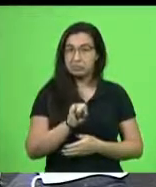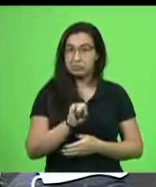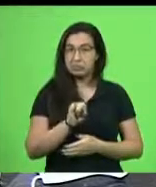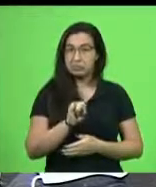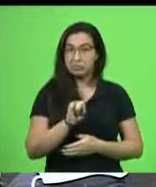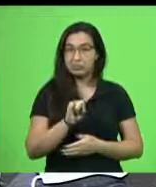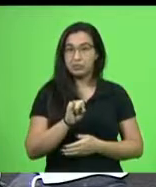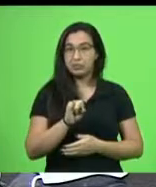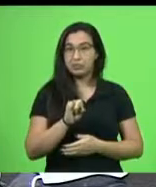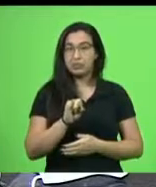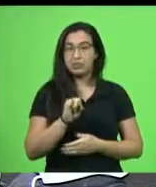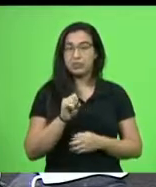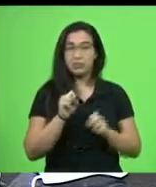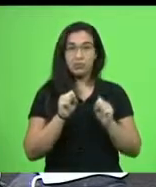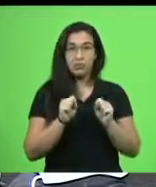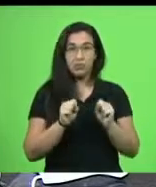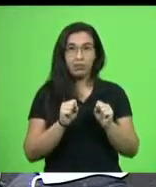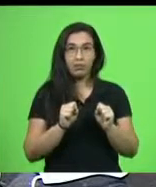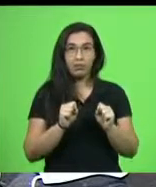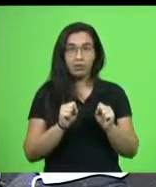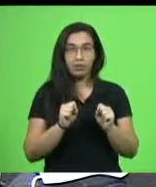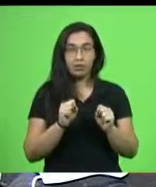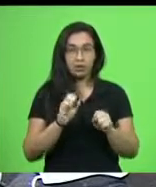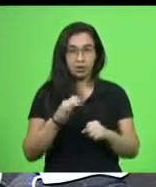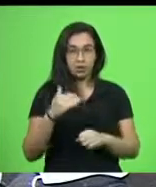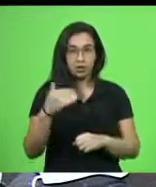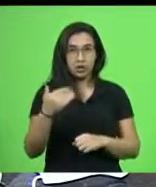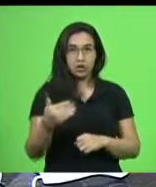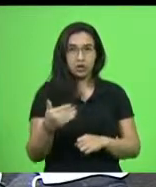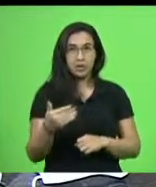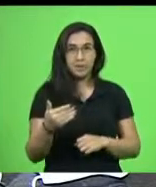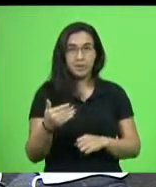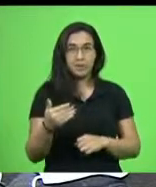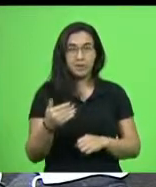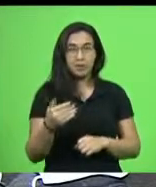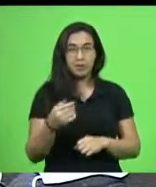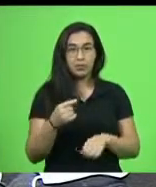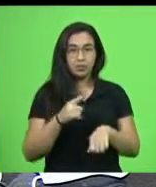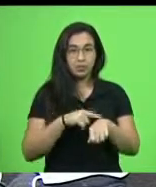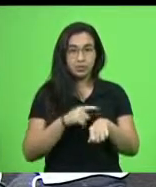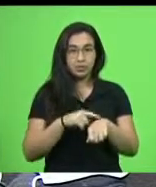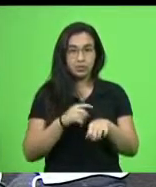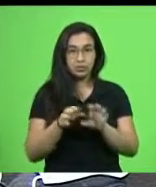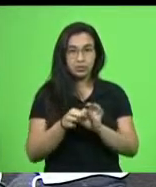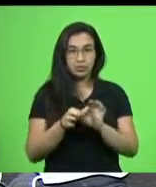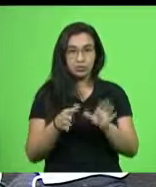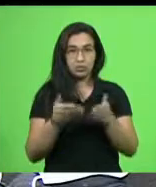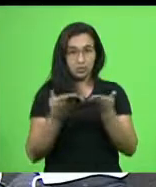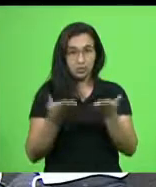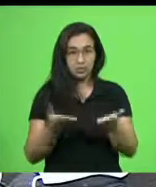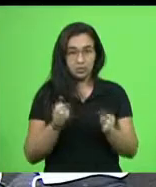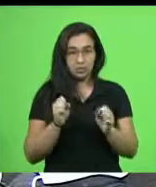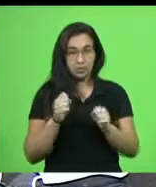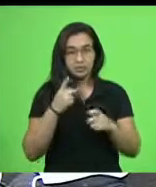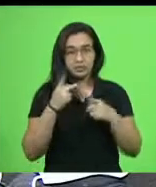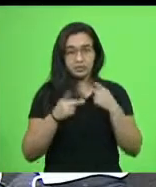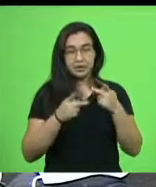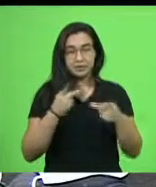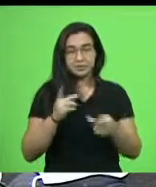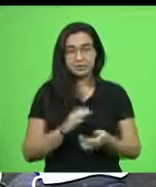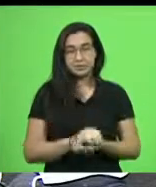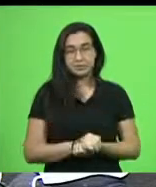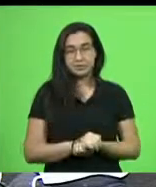entender, podemos também abrir parte do nosso pronunciamento. Cumprimentar o deputado